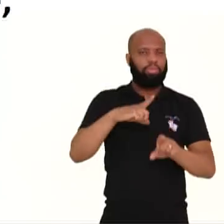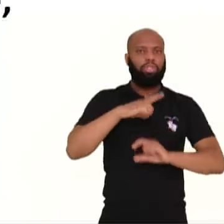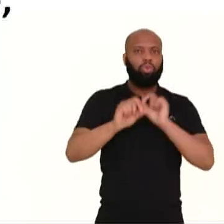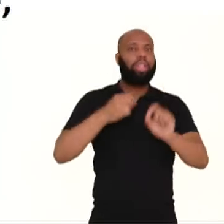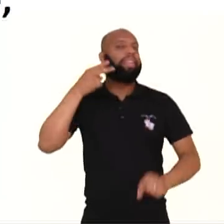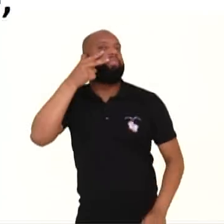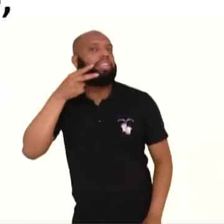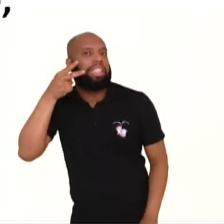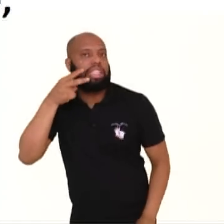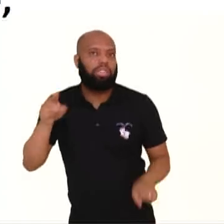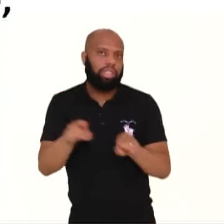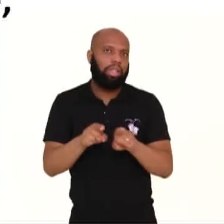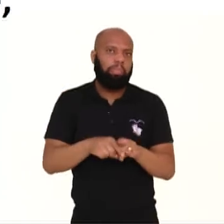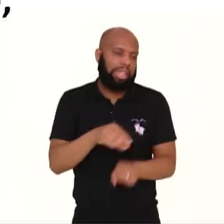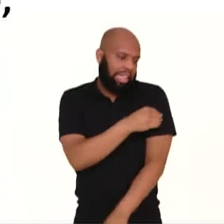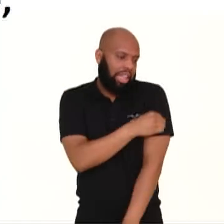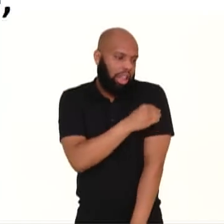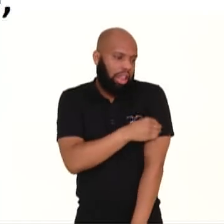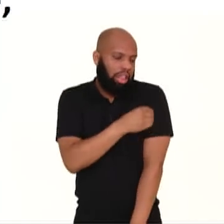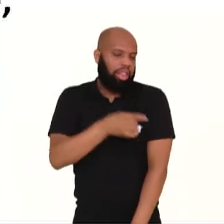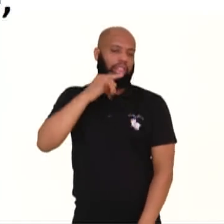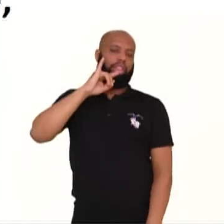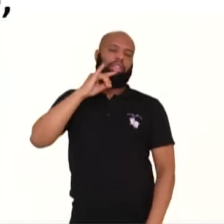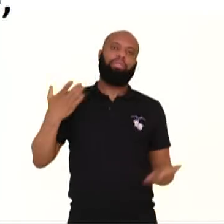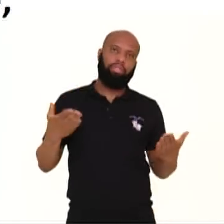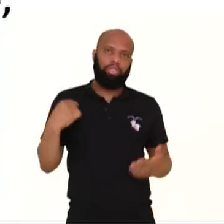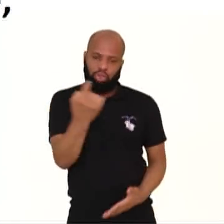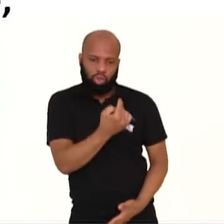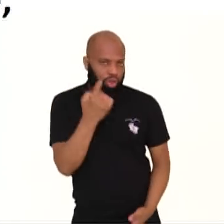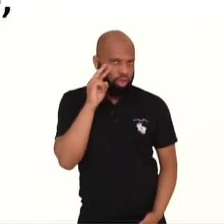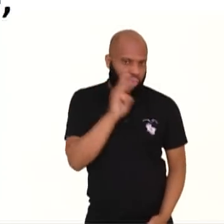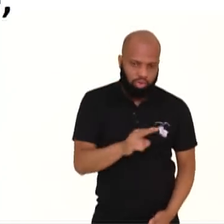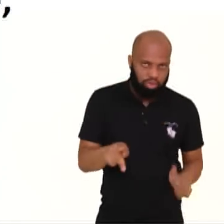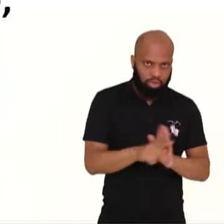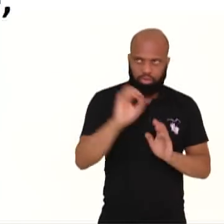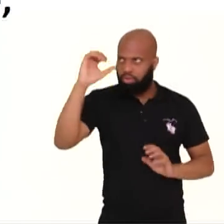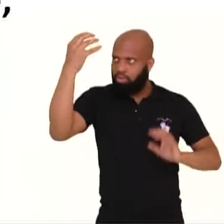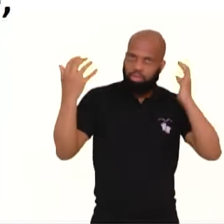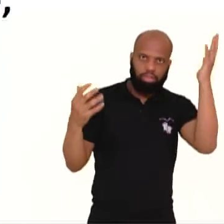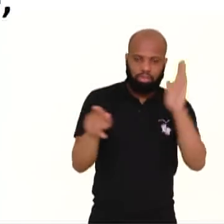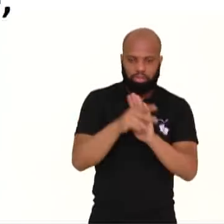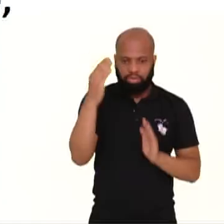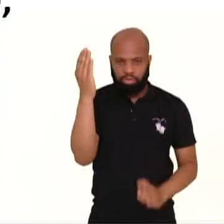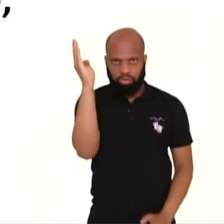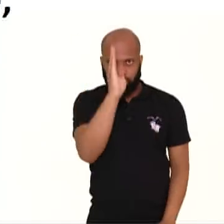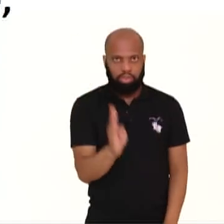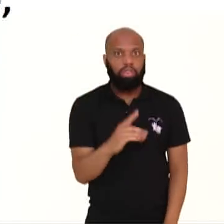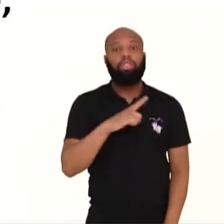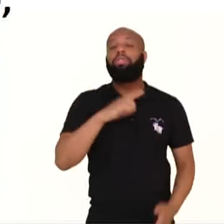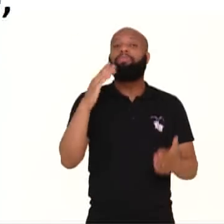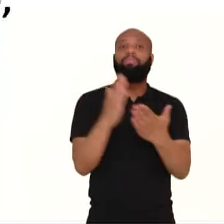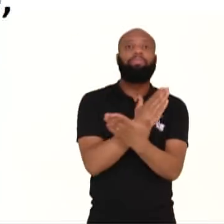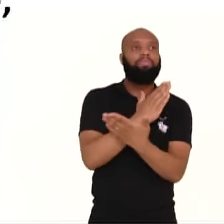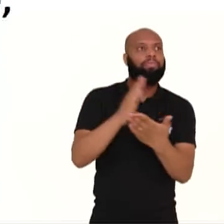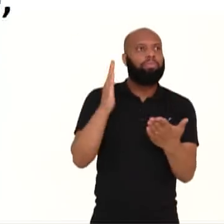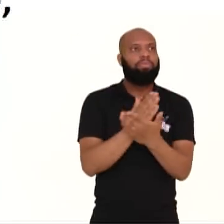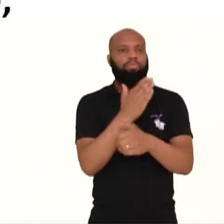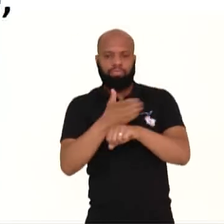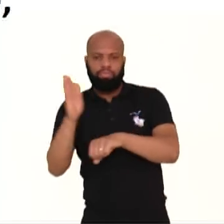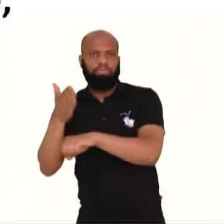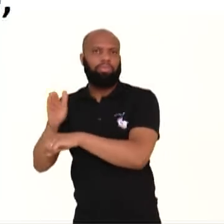bebida alcoólica, coisa que é basicamente impraticável. Nós não vemos isso acontecendo no Brasil, salvo em algumas